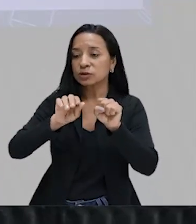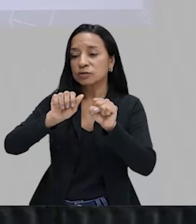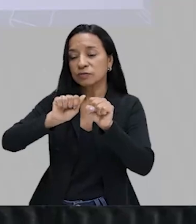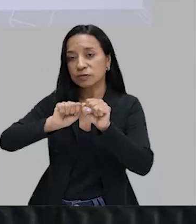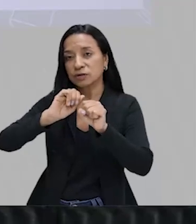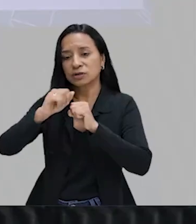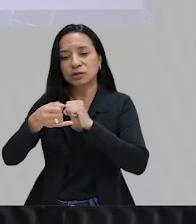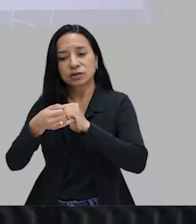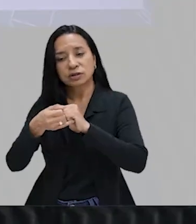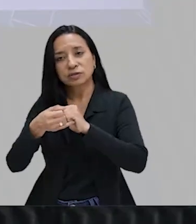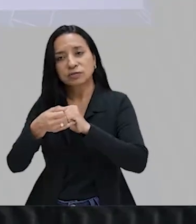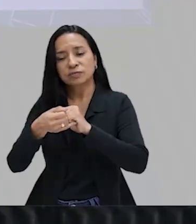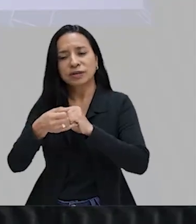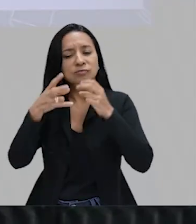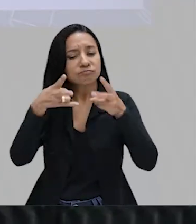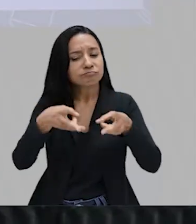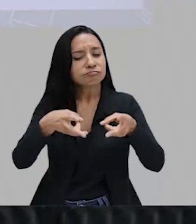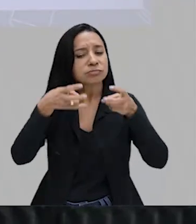do leitor.